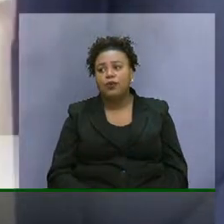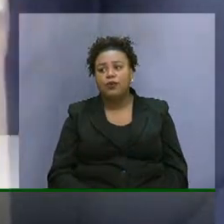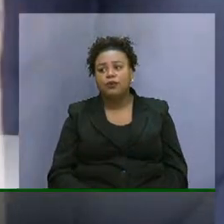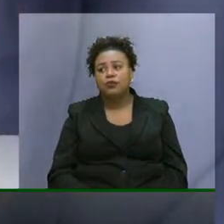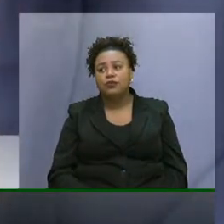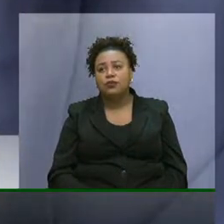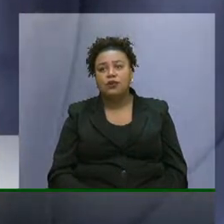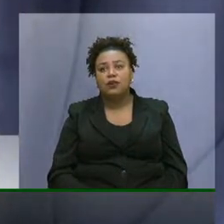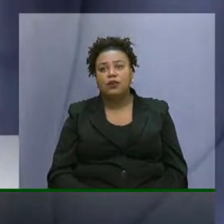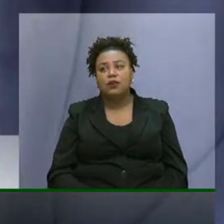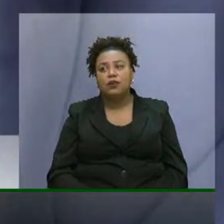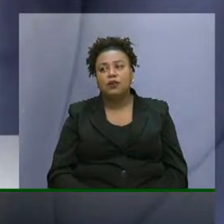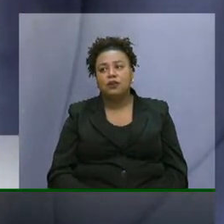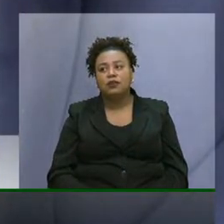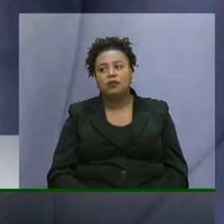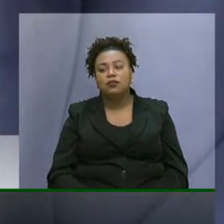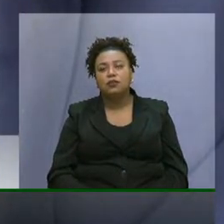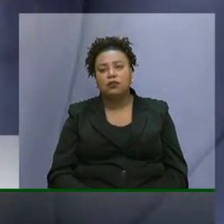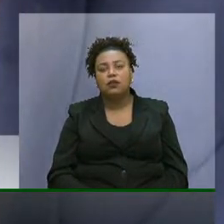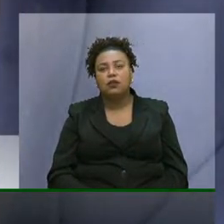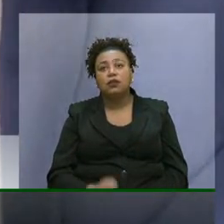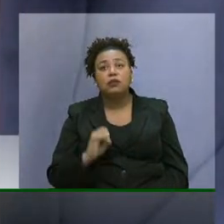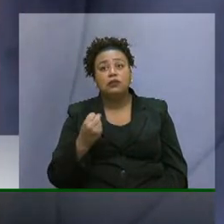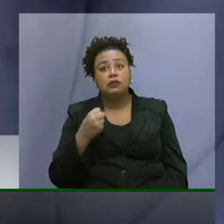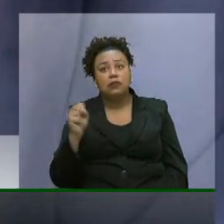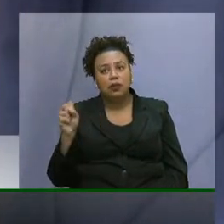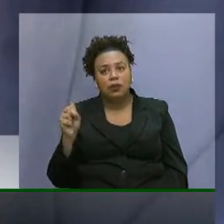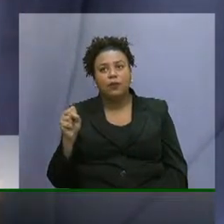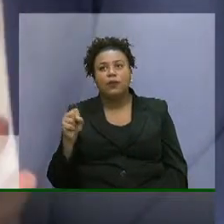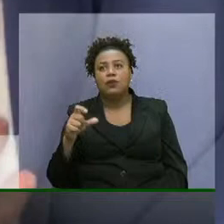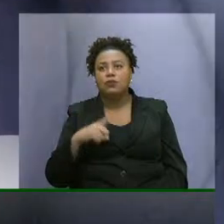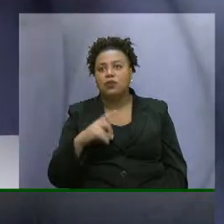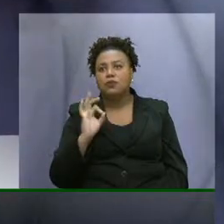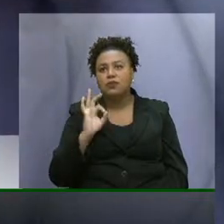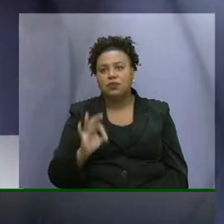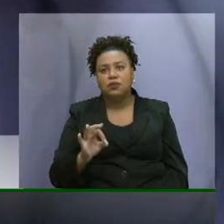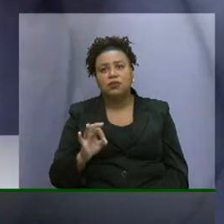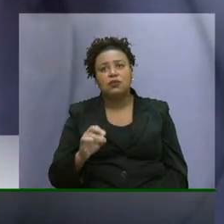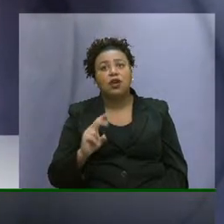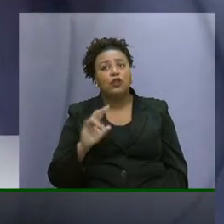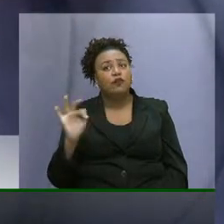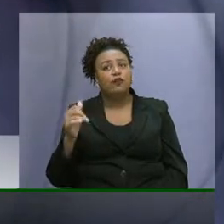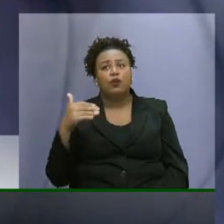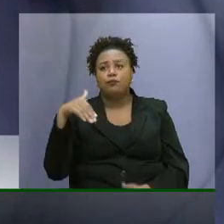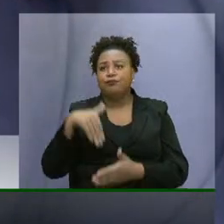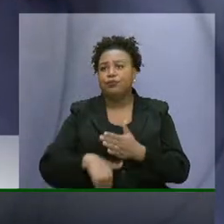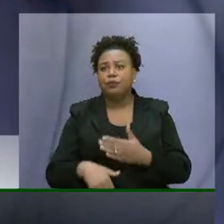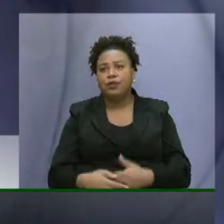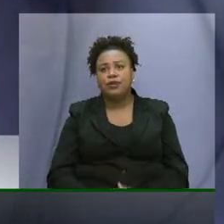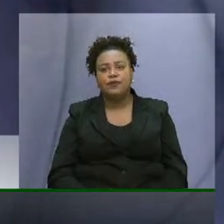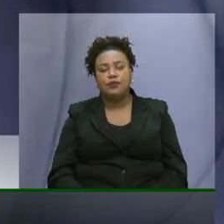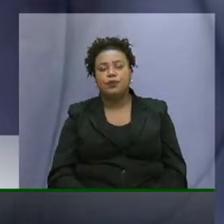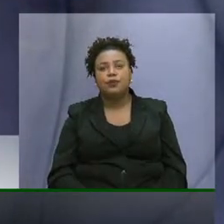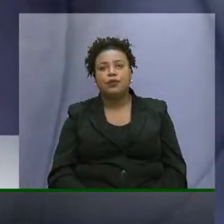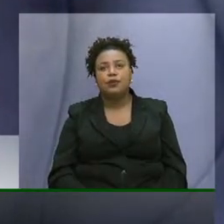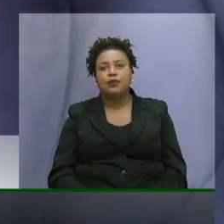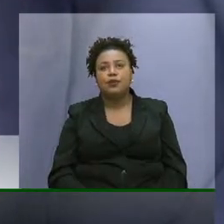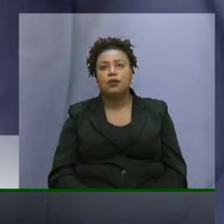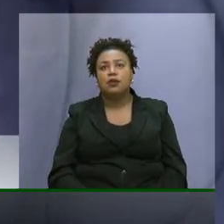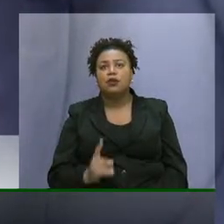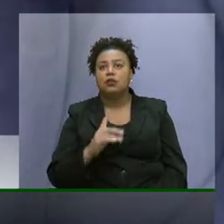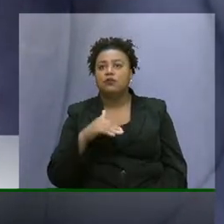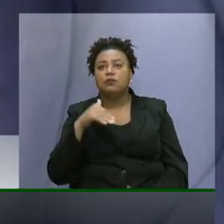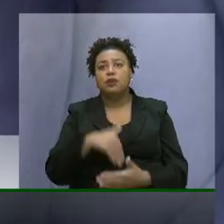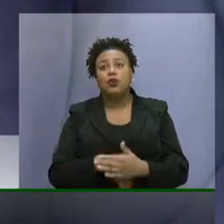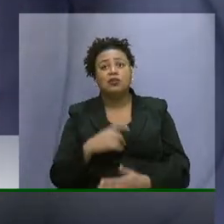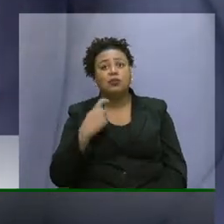casa disse não. Disse não, eu tenho certeza que não foi uma derrota. Não foi uma